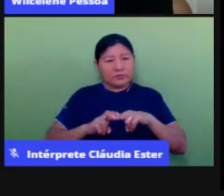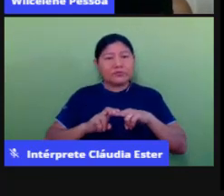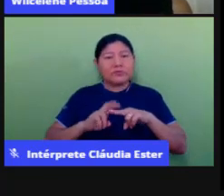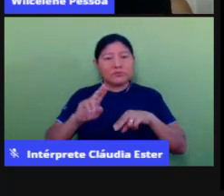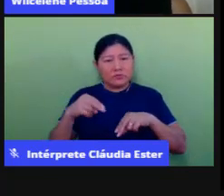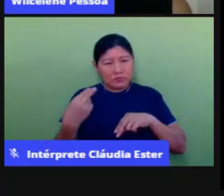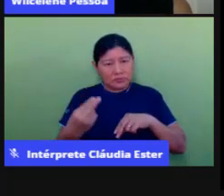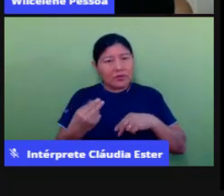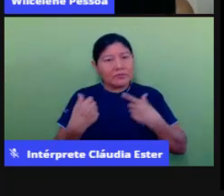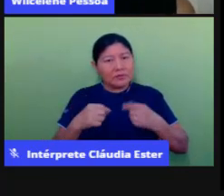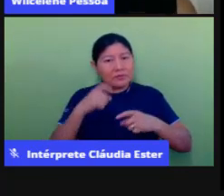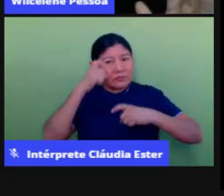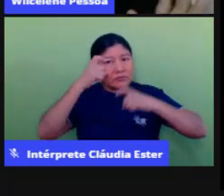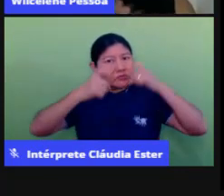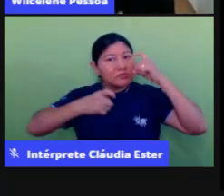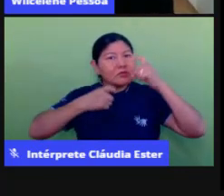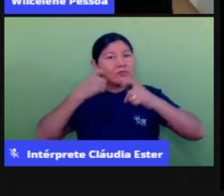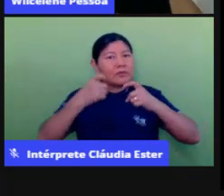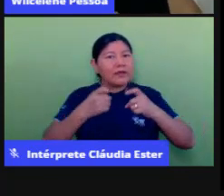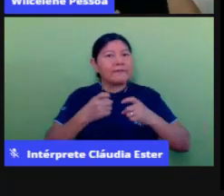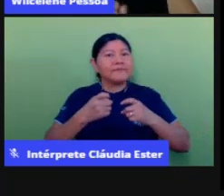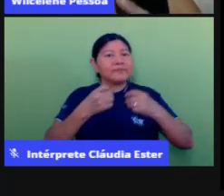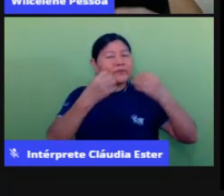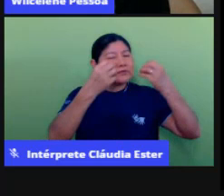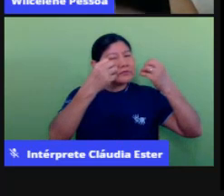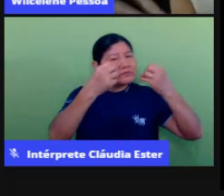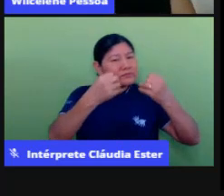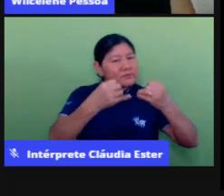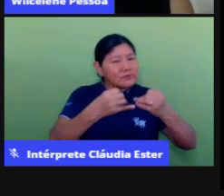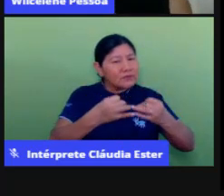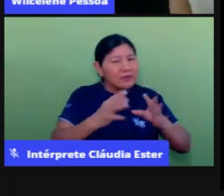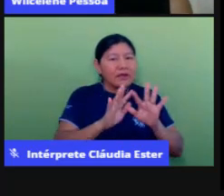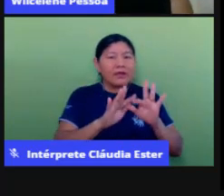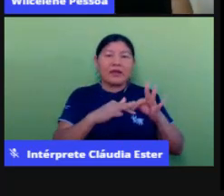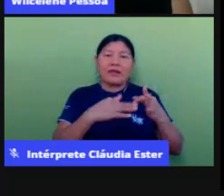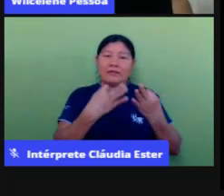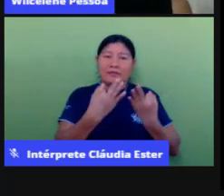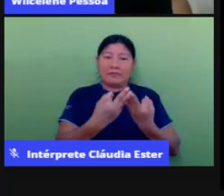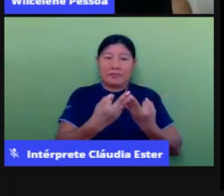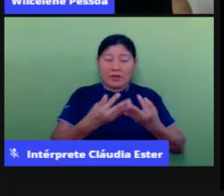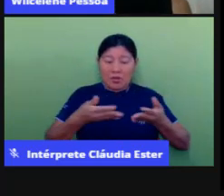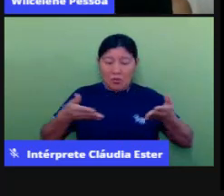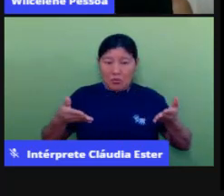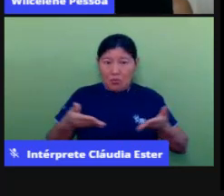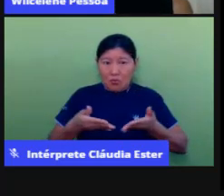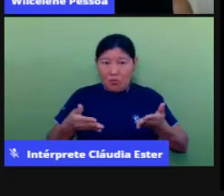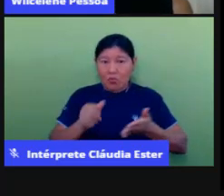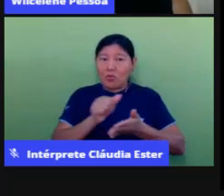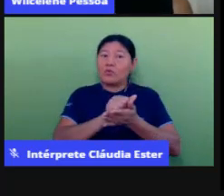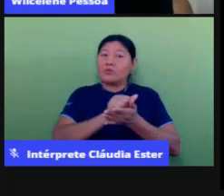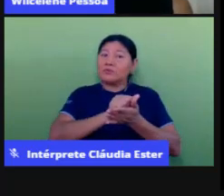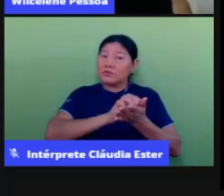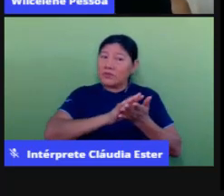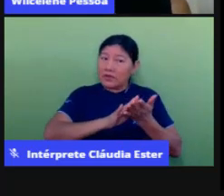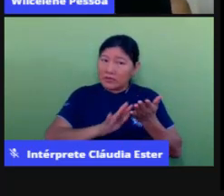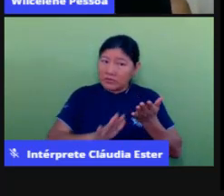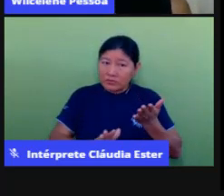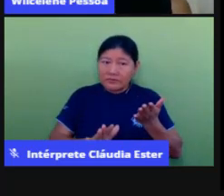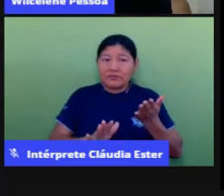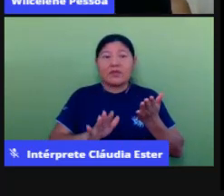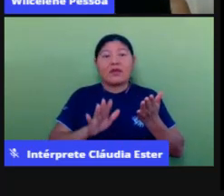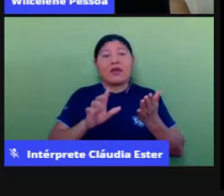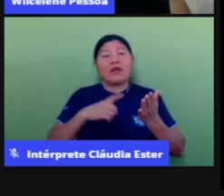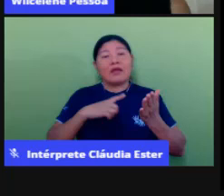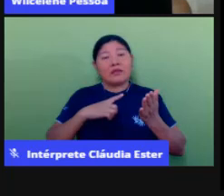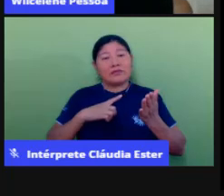como professor? Olha, pai, hoje a atividade, se a minha instituição trabalha, por exemplo, com os grupos de